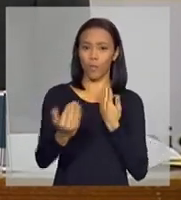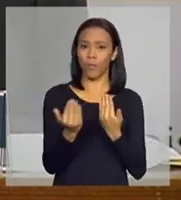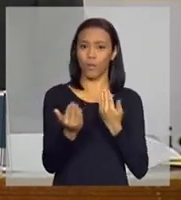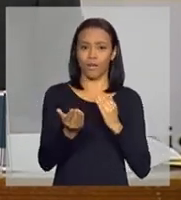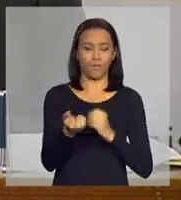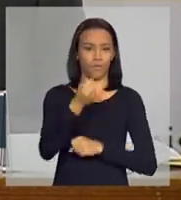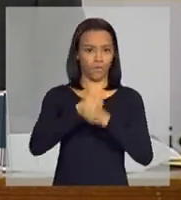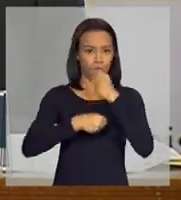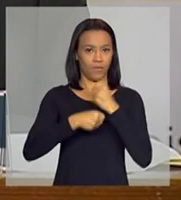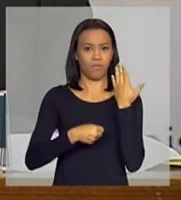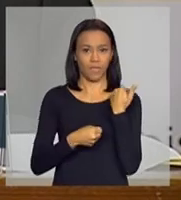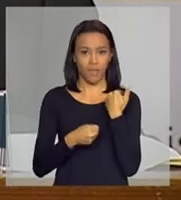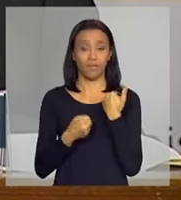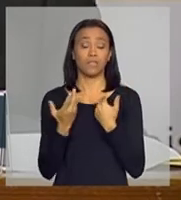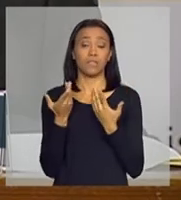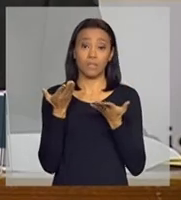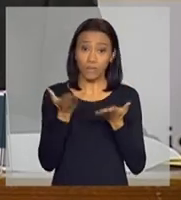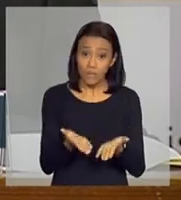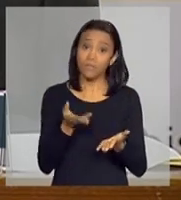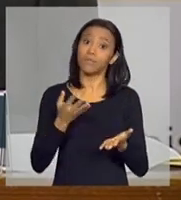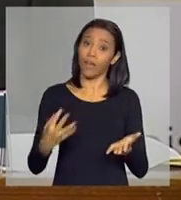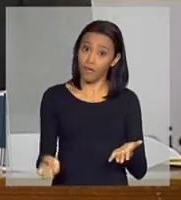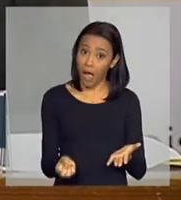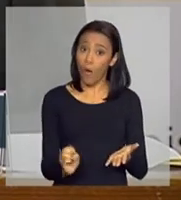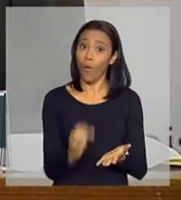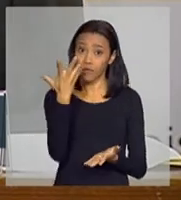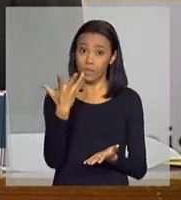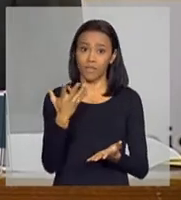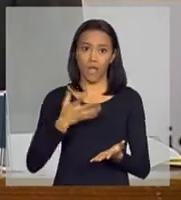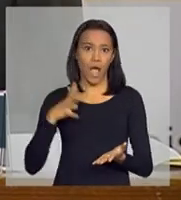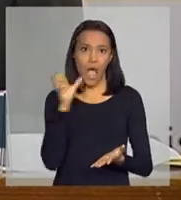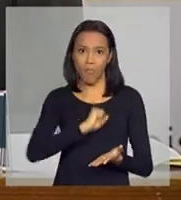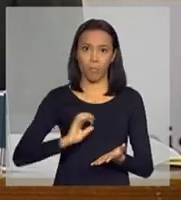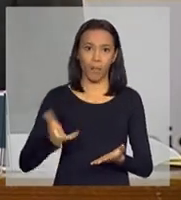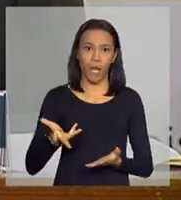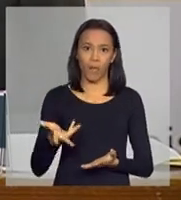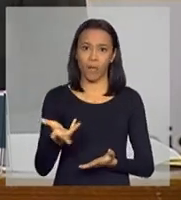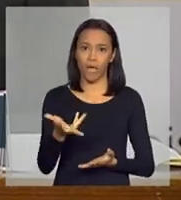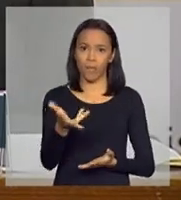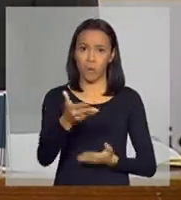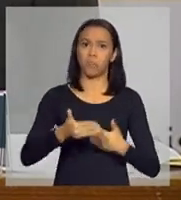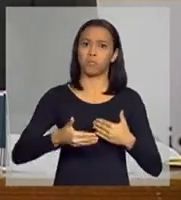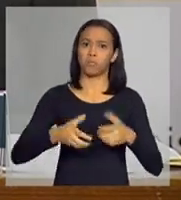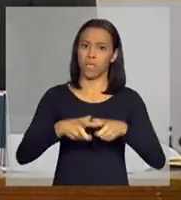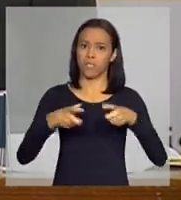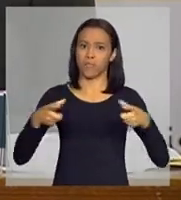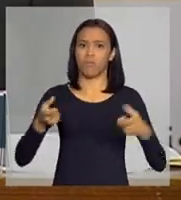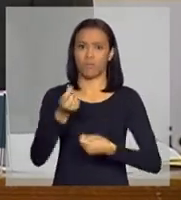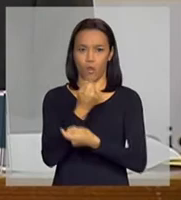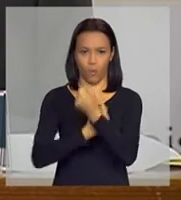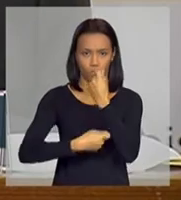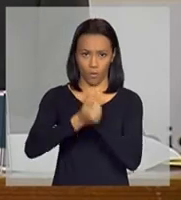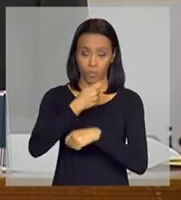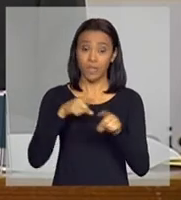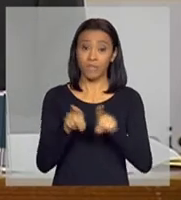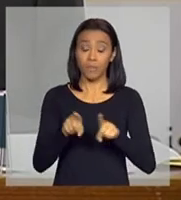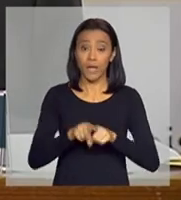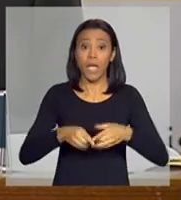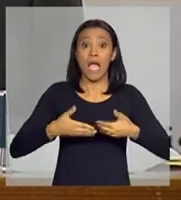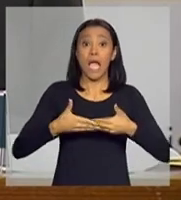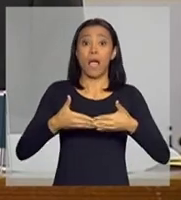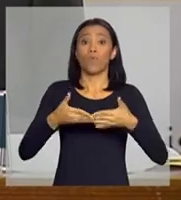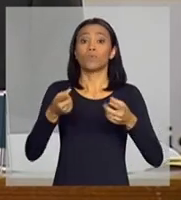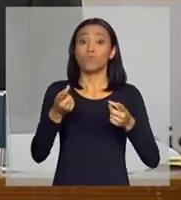passado mas isso está também ocorrendo uma aceleração do crescimento e ampliação dos investimentos